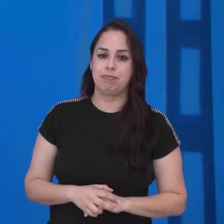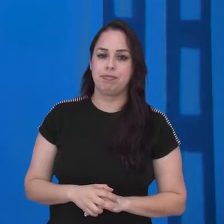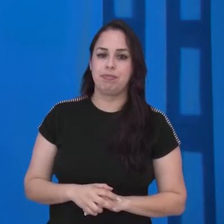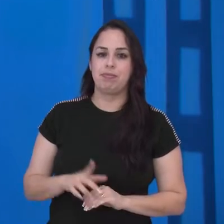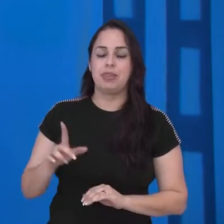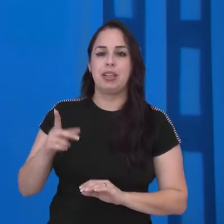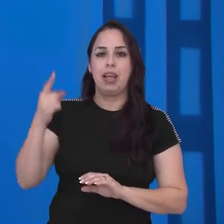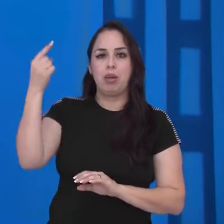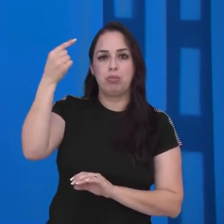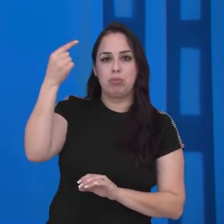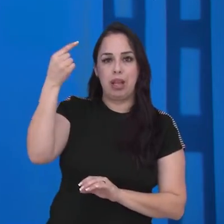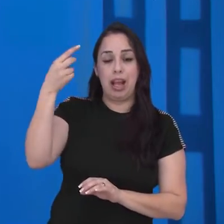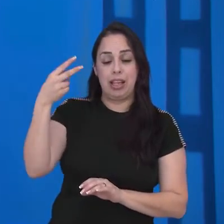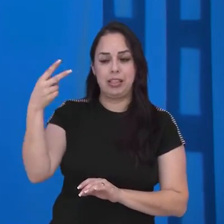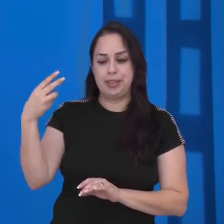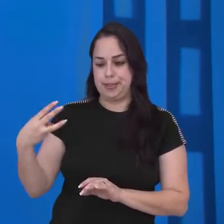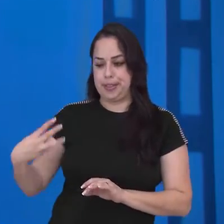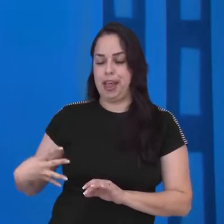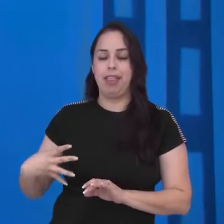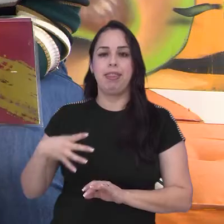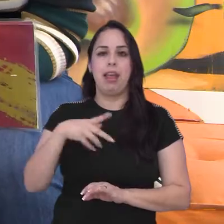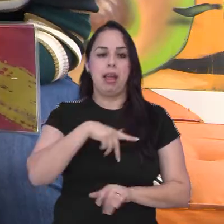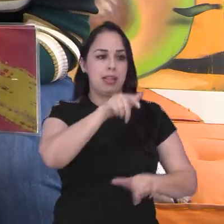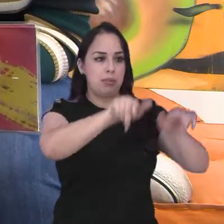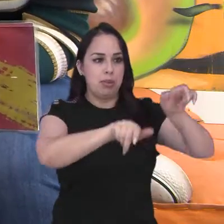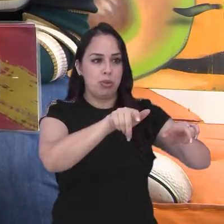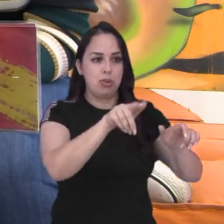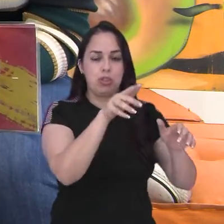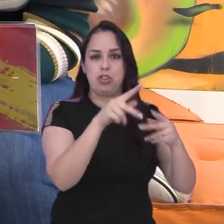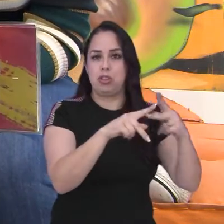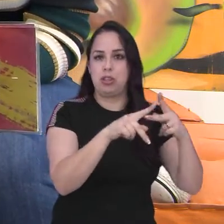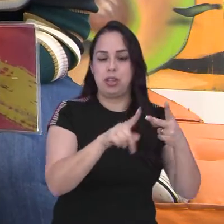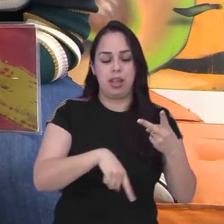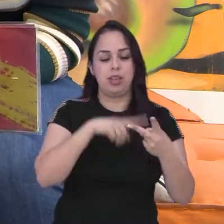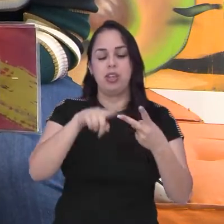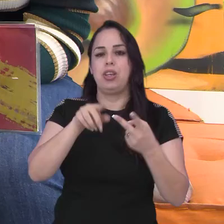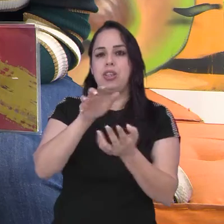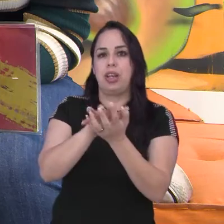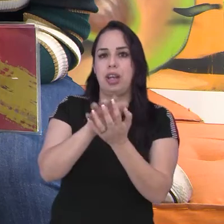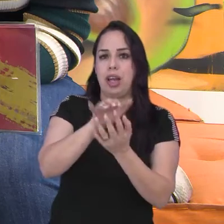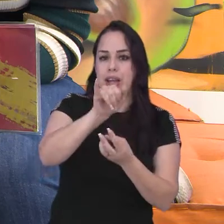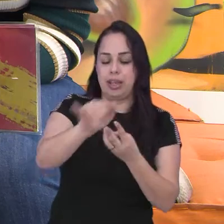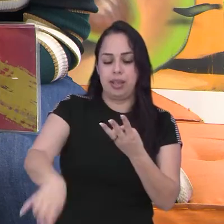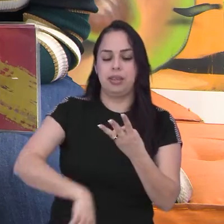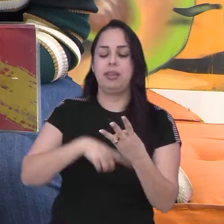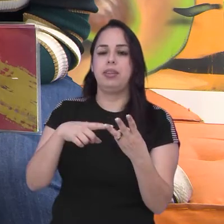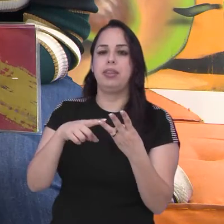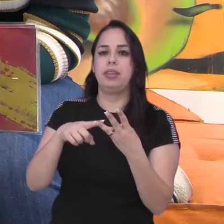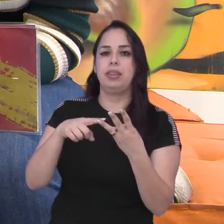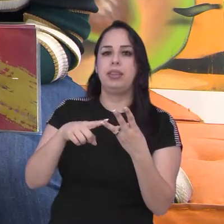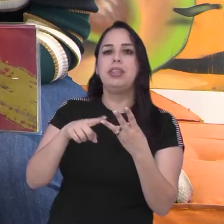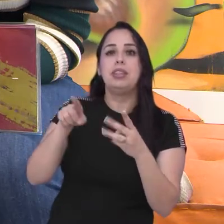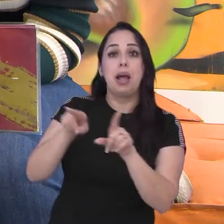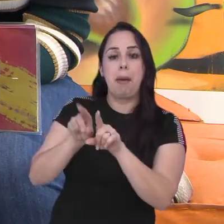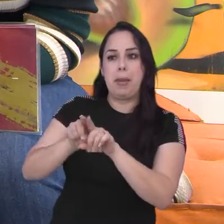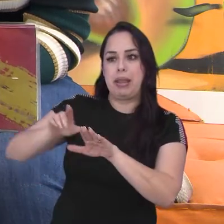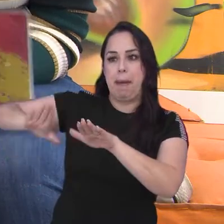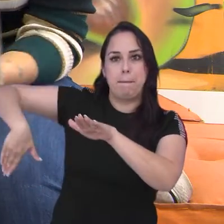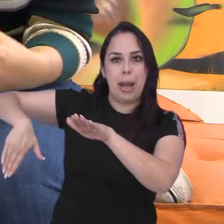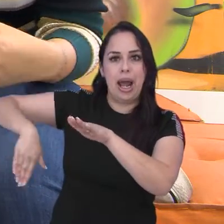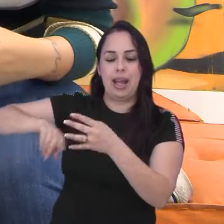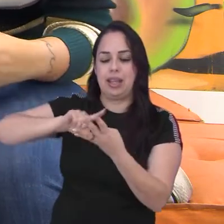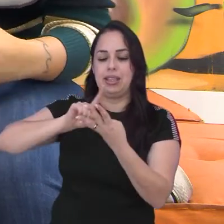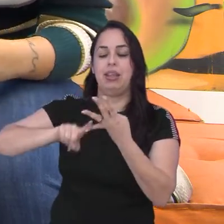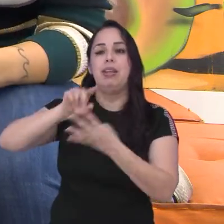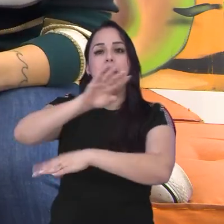o ranking é diverso, tem gente de São José, o MC de Jacareí, MC do Litoral Norte,